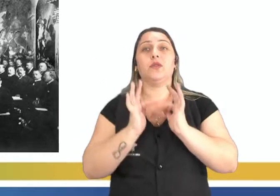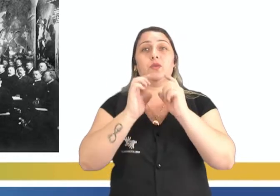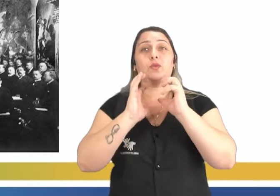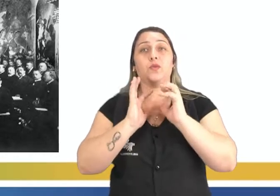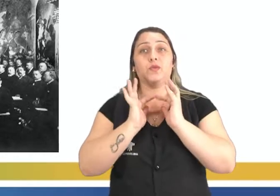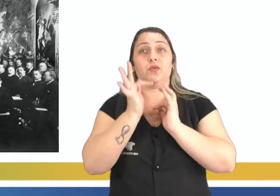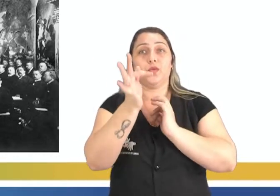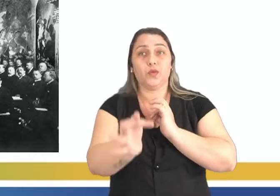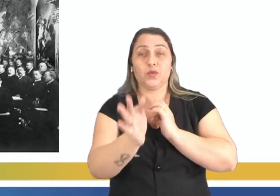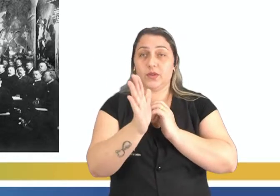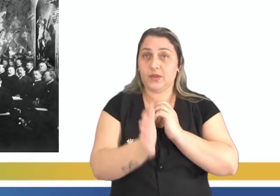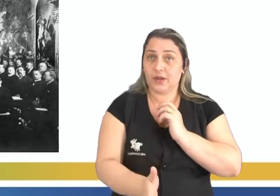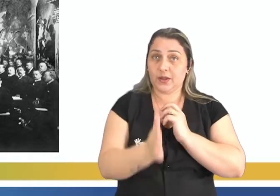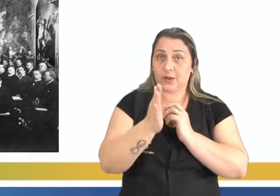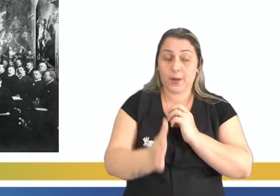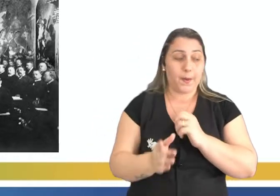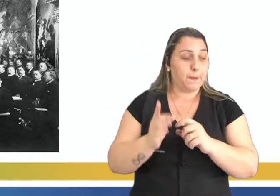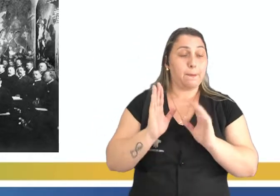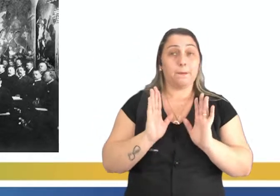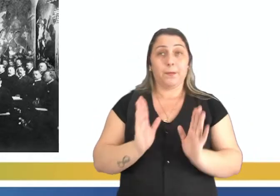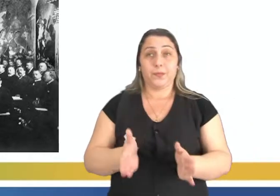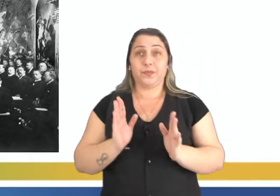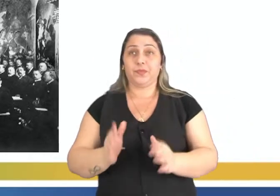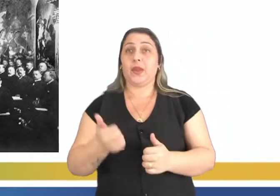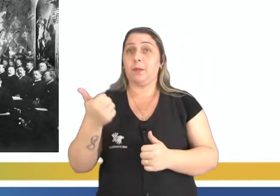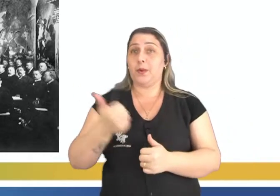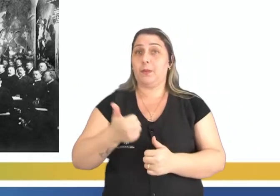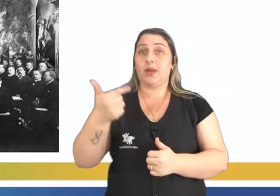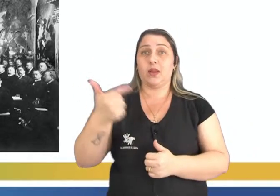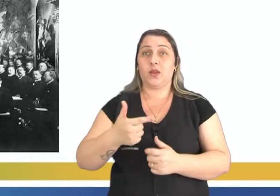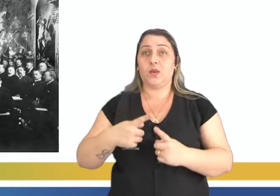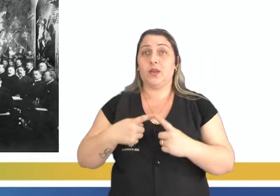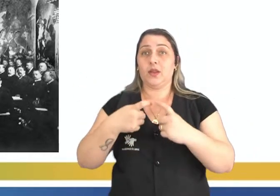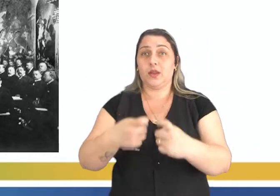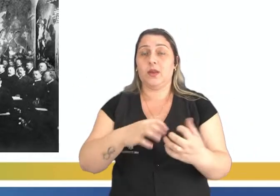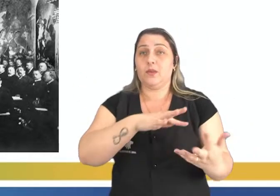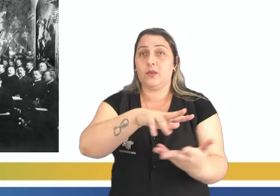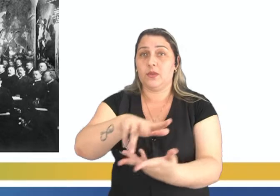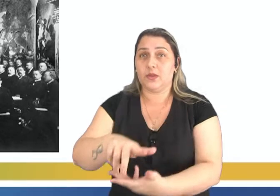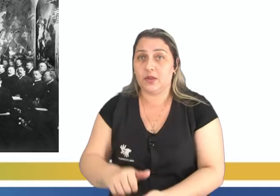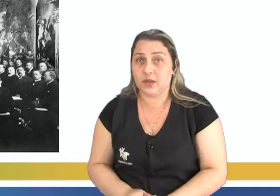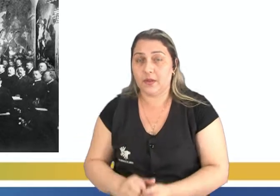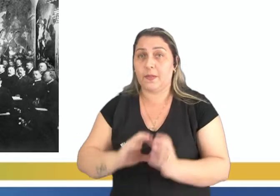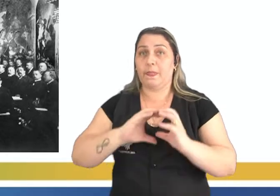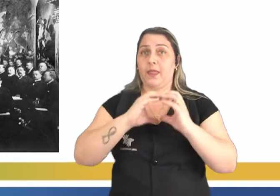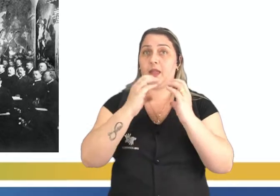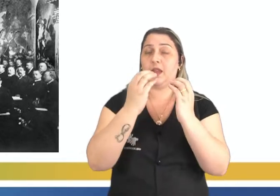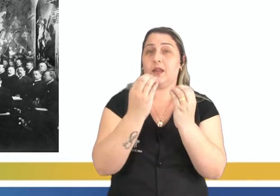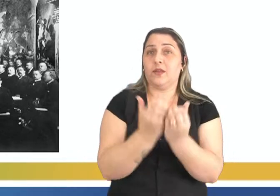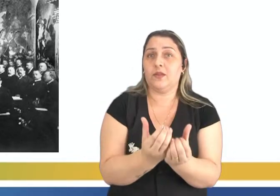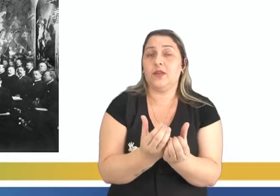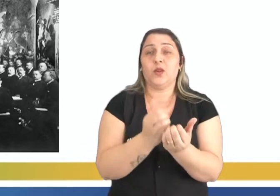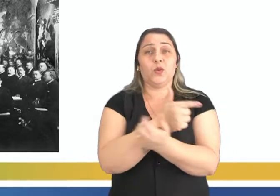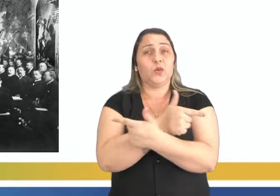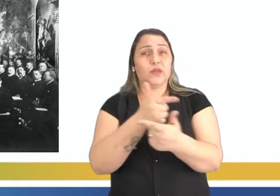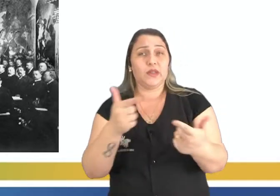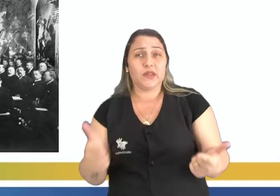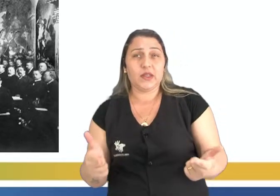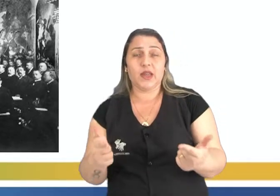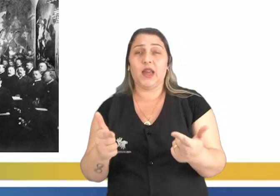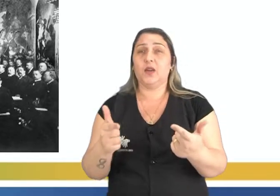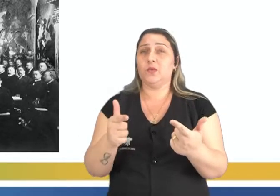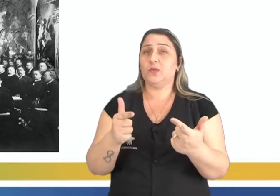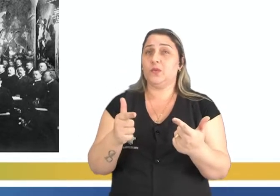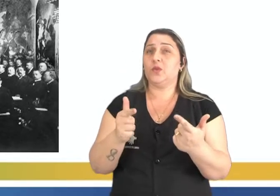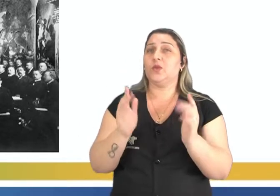Só que aí, por haver tanto a Primeira quanto a Segunda Guerra Mundial, a Convenção ela meio que não teve todos os